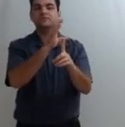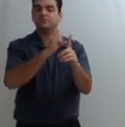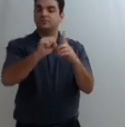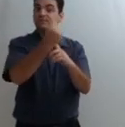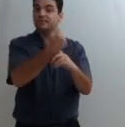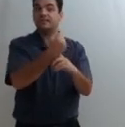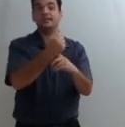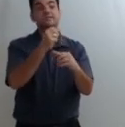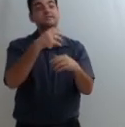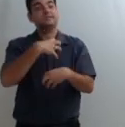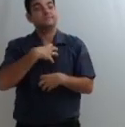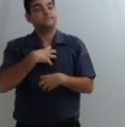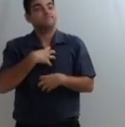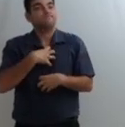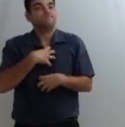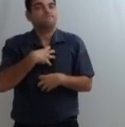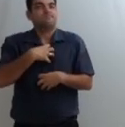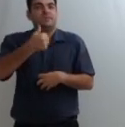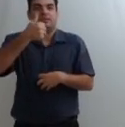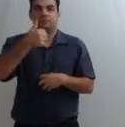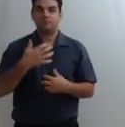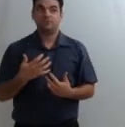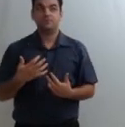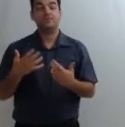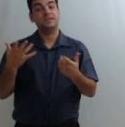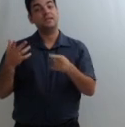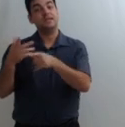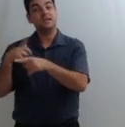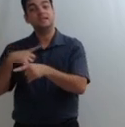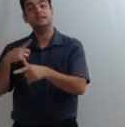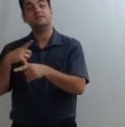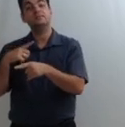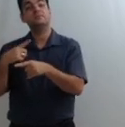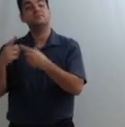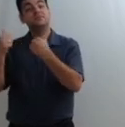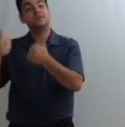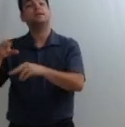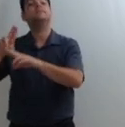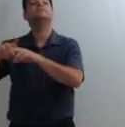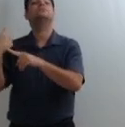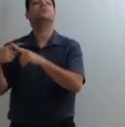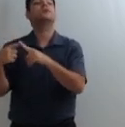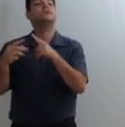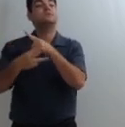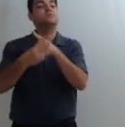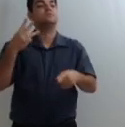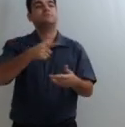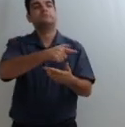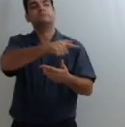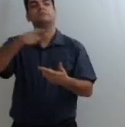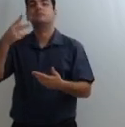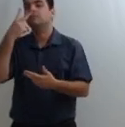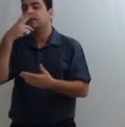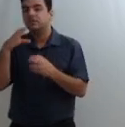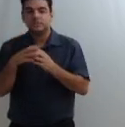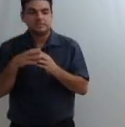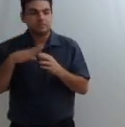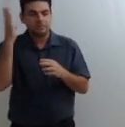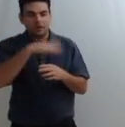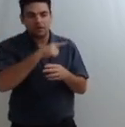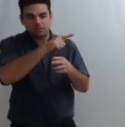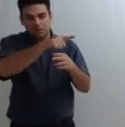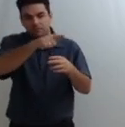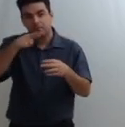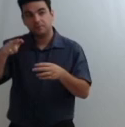concreto da ação delituosa, já que o réu é acusado de triplo homicídio qualificado em atividade típica de grupo de extermínio. Ademais, o réu